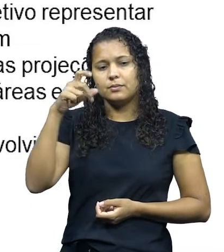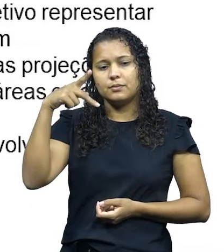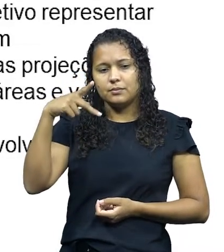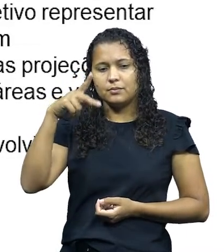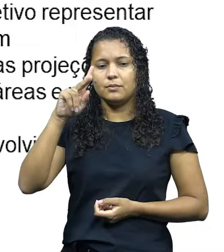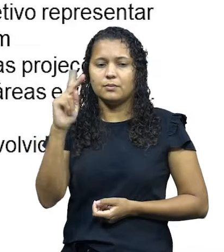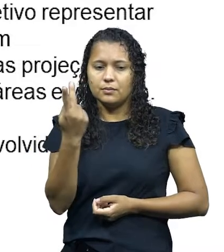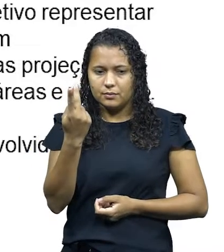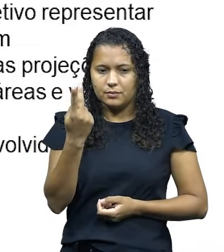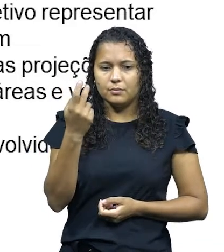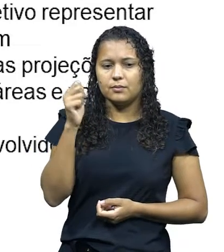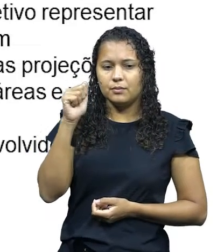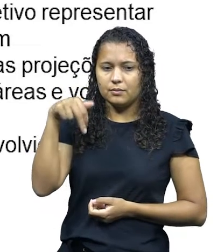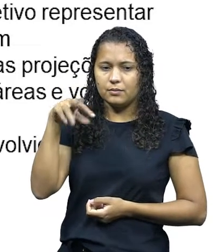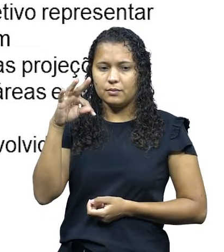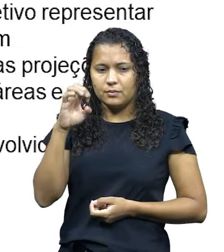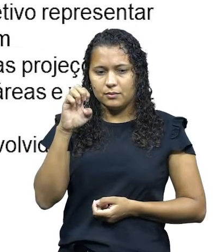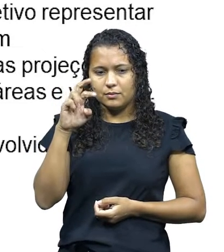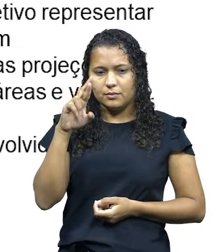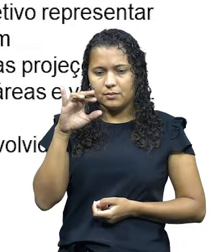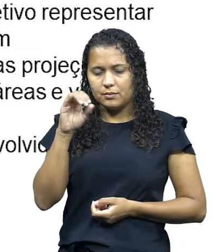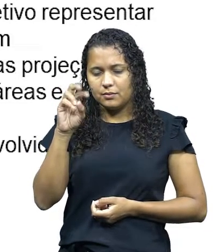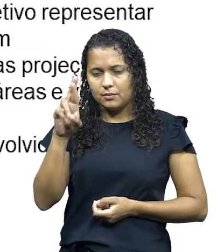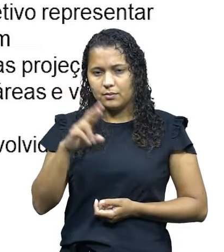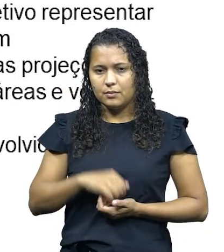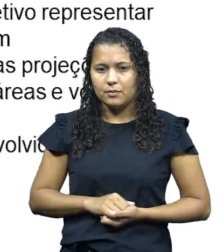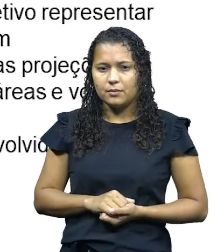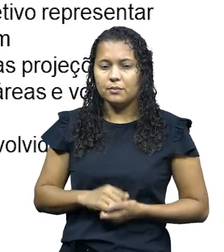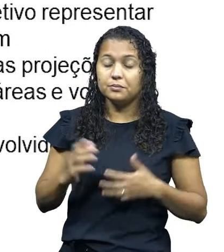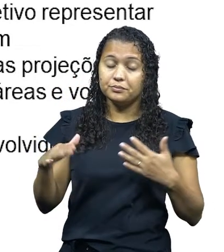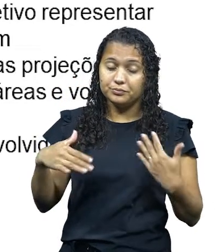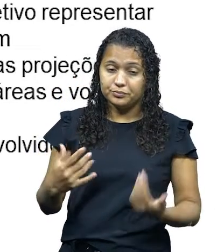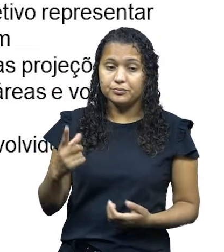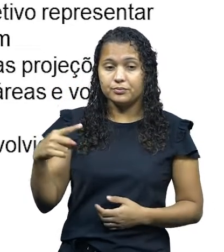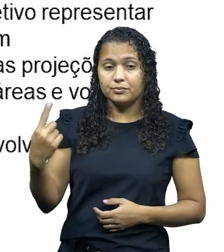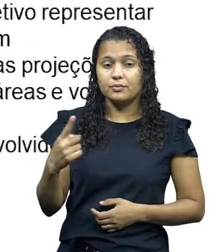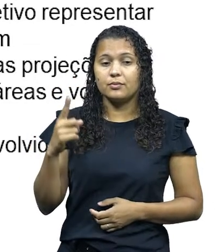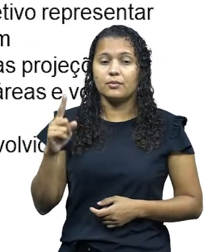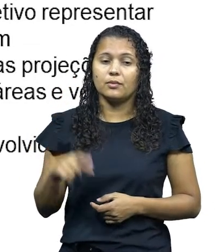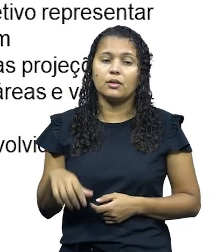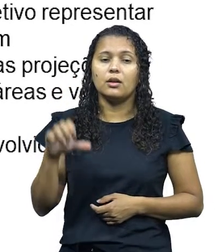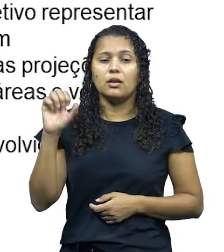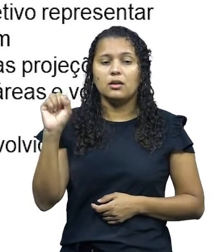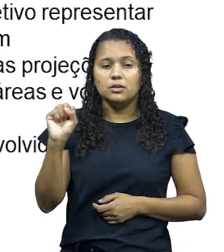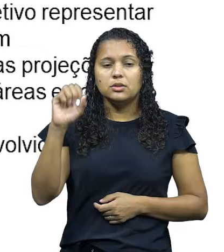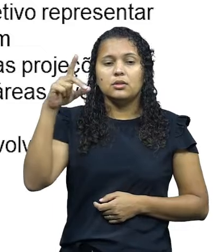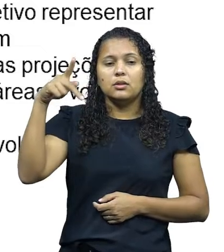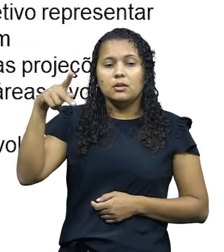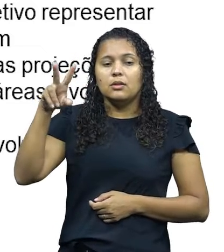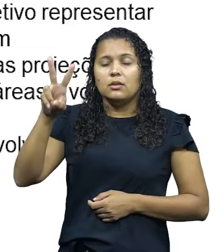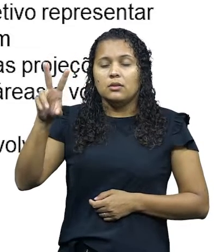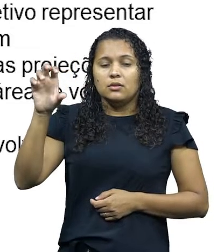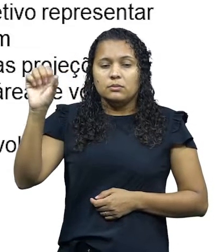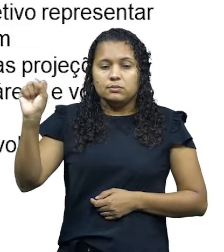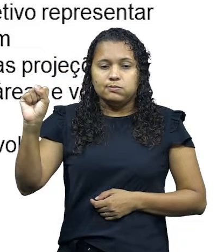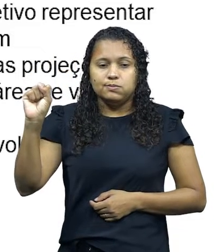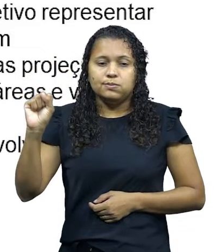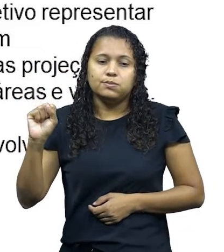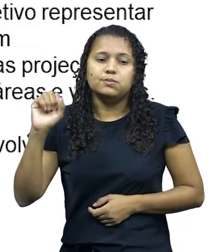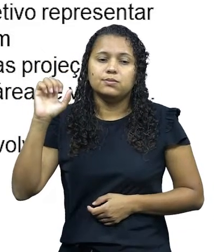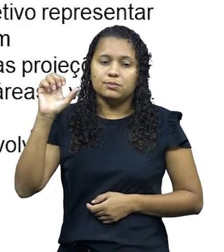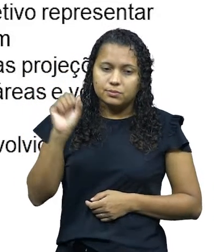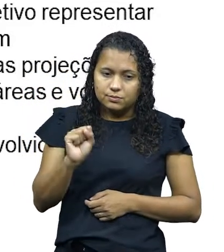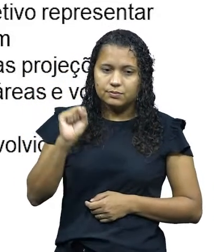semiplano horizontal anterior. Então, o nosso é o semiplano vertical superior e o semiplano